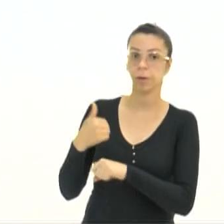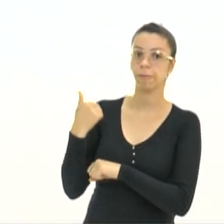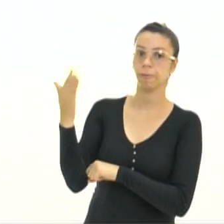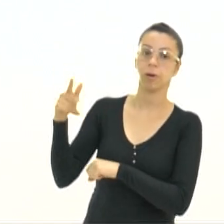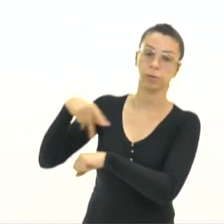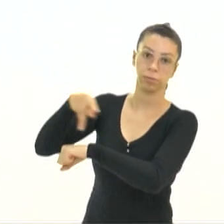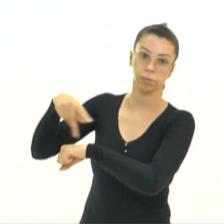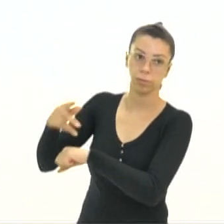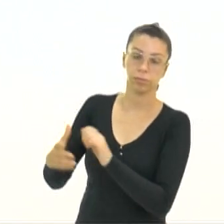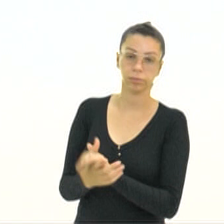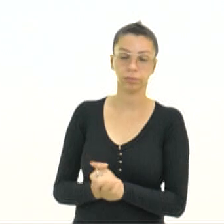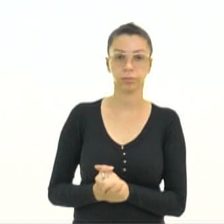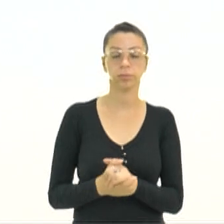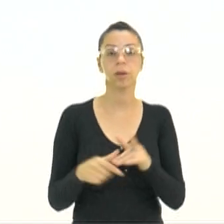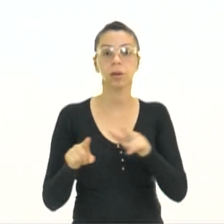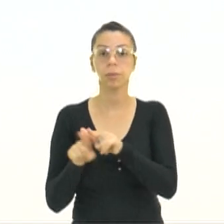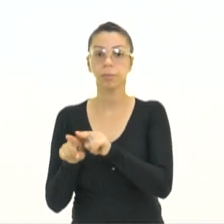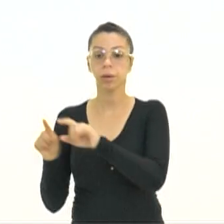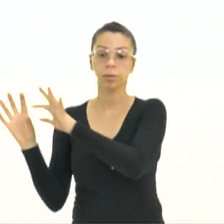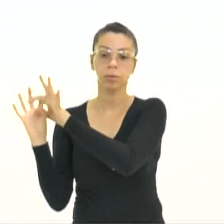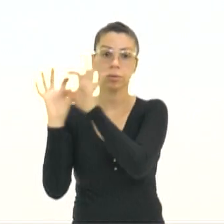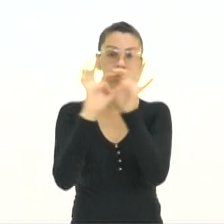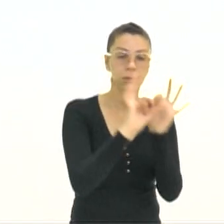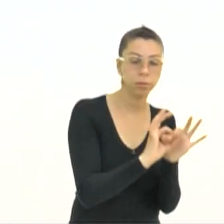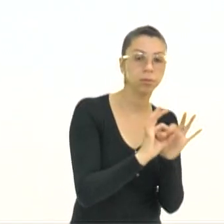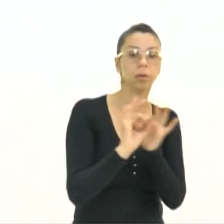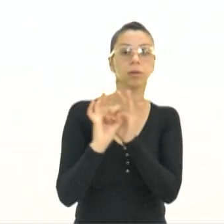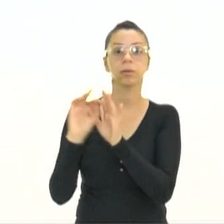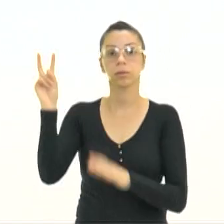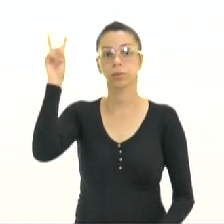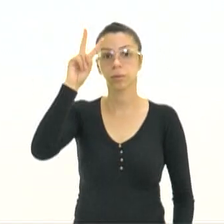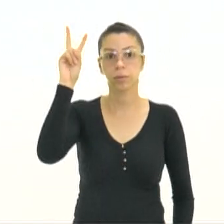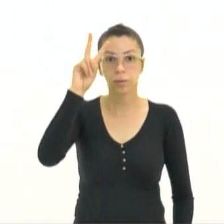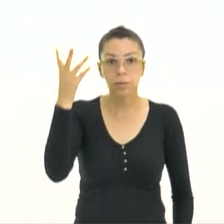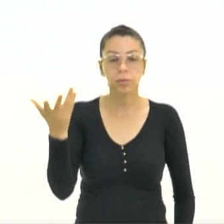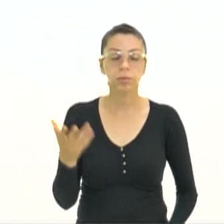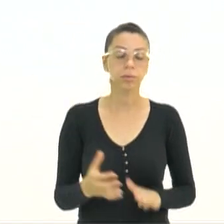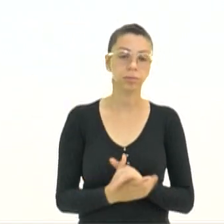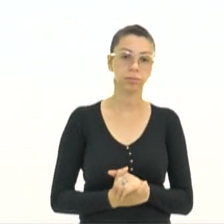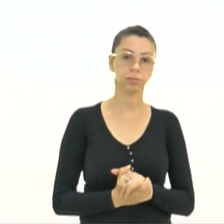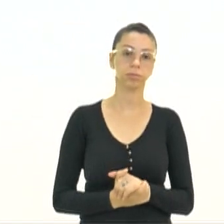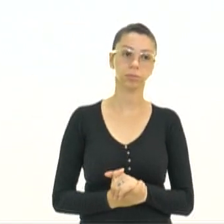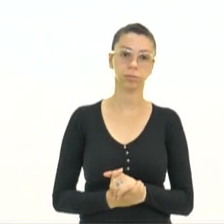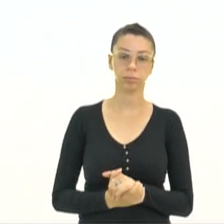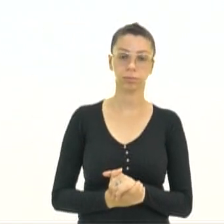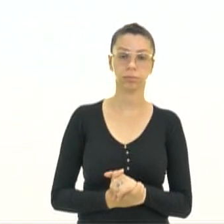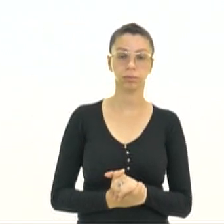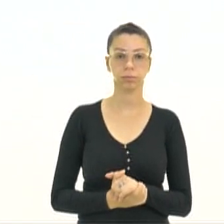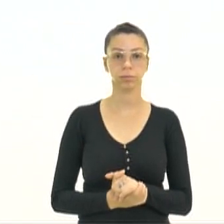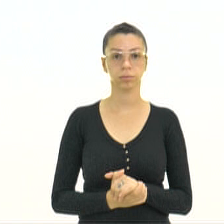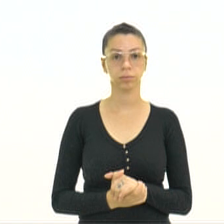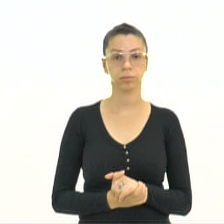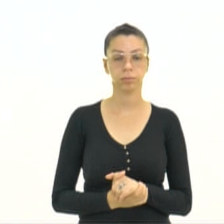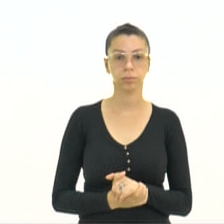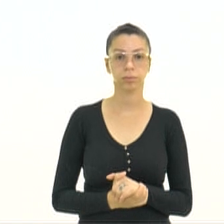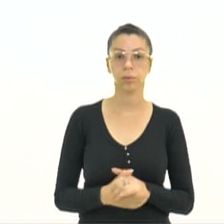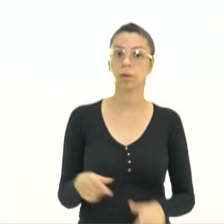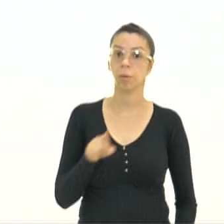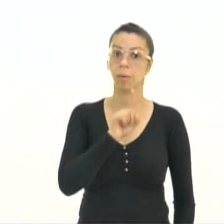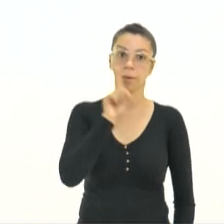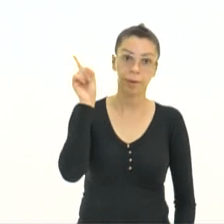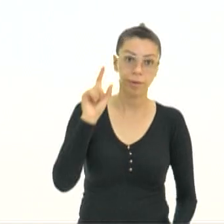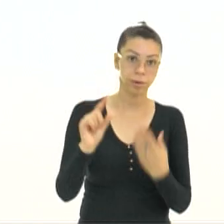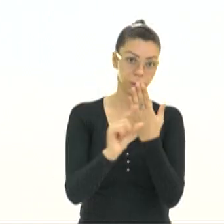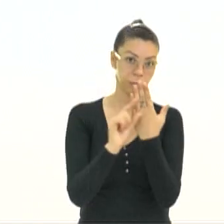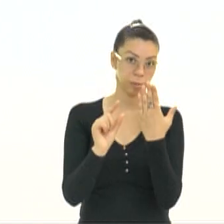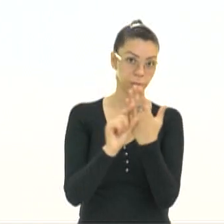histórico. As Bronte Sisters são, assim, top-notch, eu diria, da literatura inglesa. Então, ela está no grupo